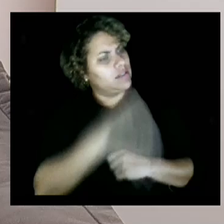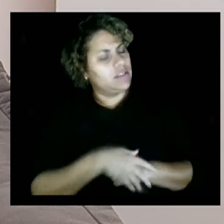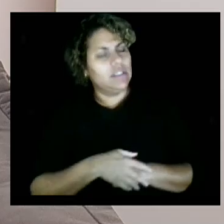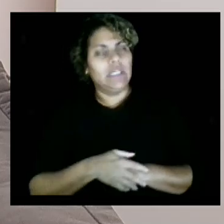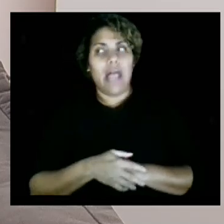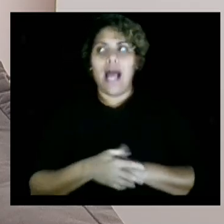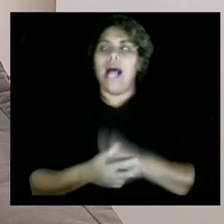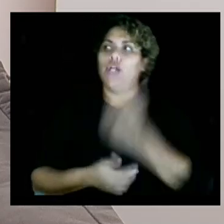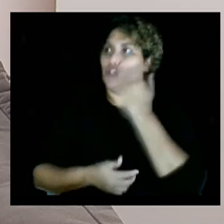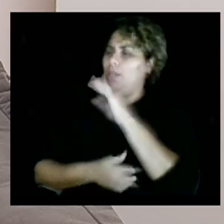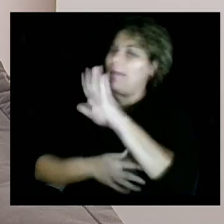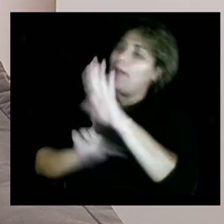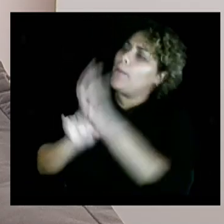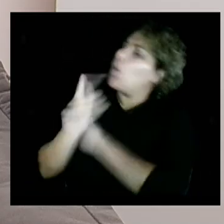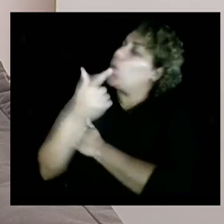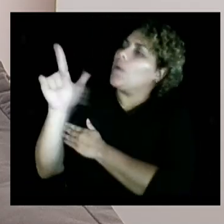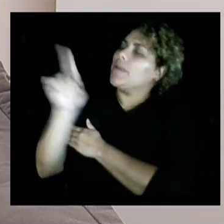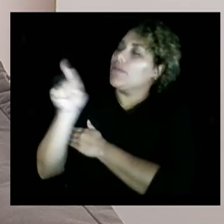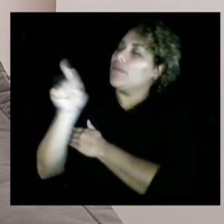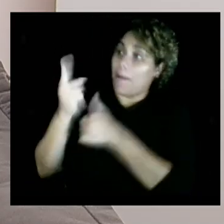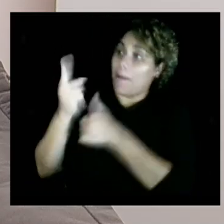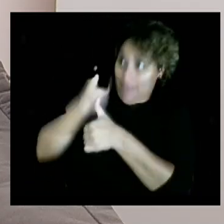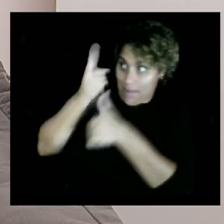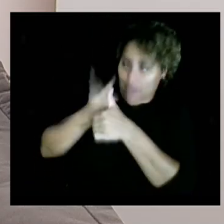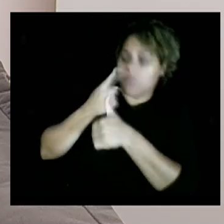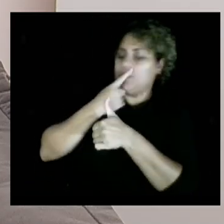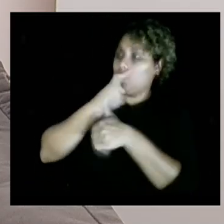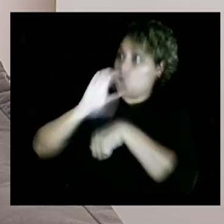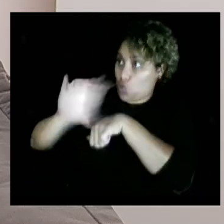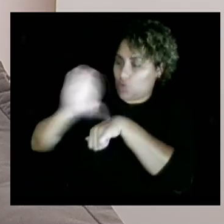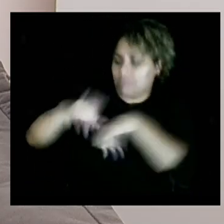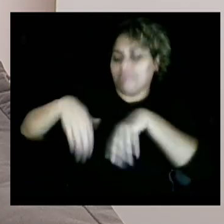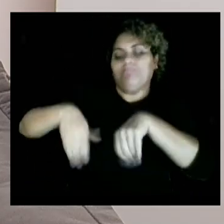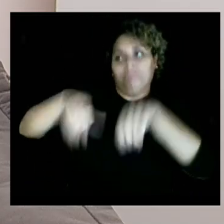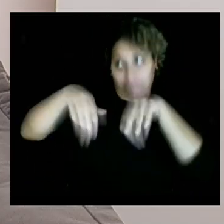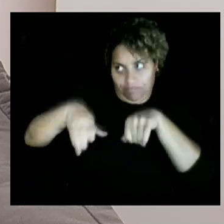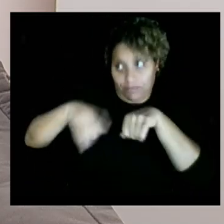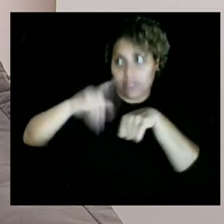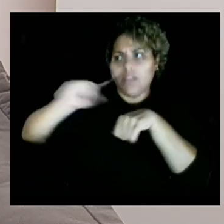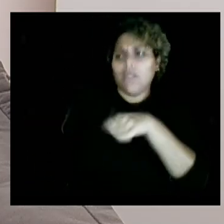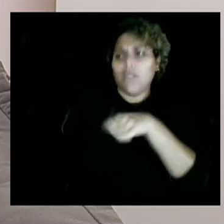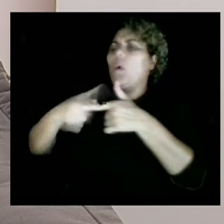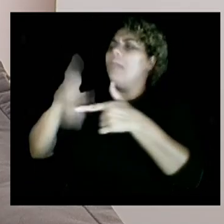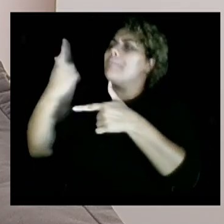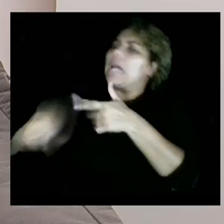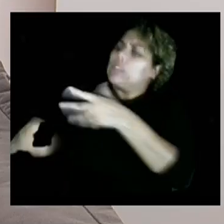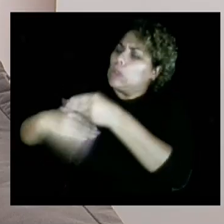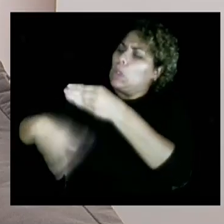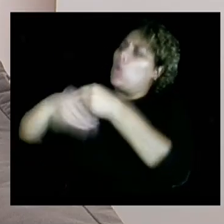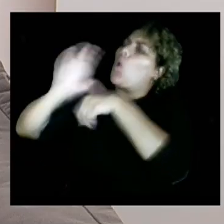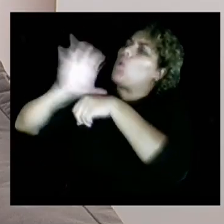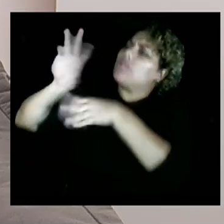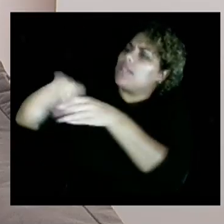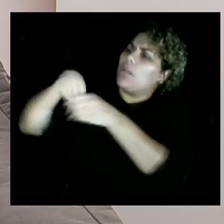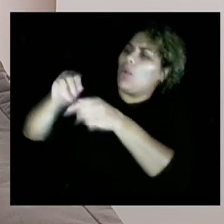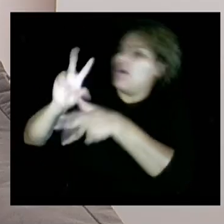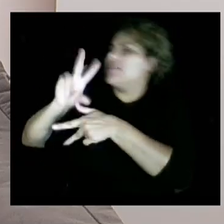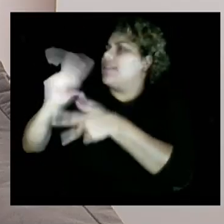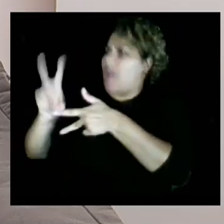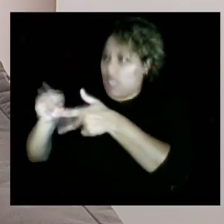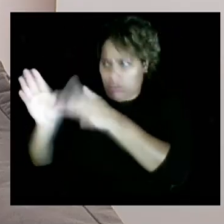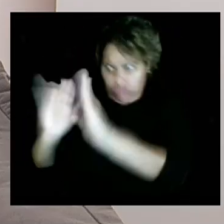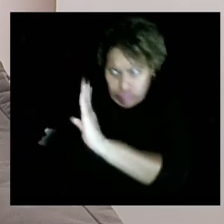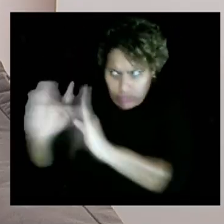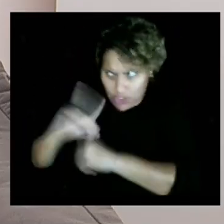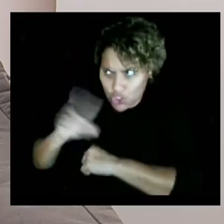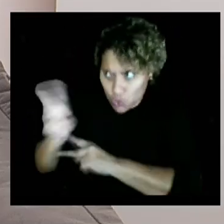primeiro curso foi massoterapia. Depois você fez outros cursos ainda no Senac naquele período ou não? Não, na época eu me